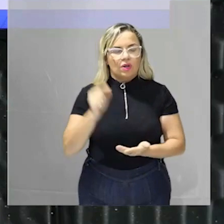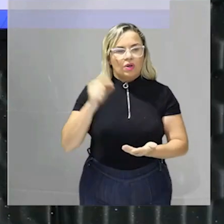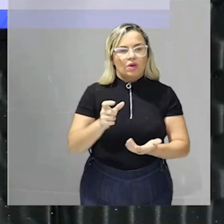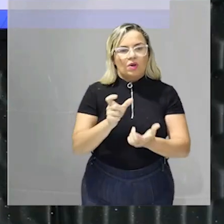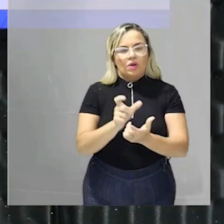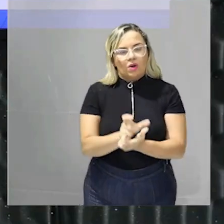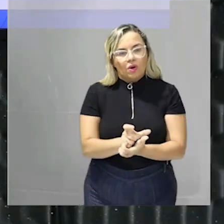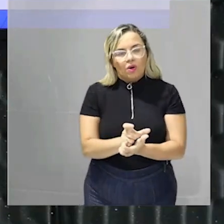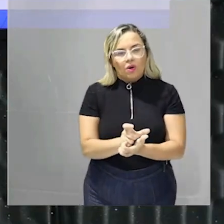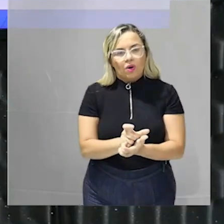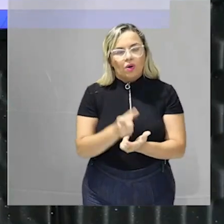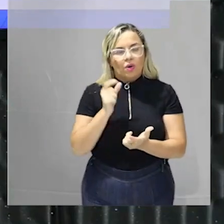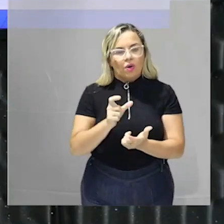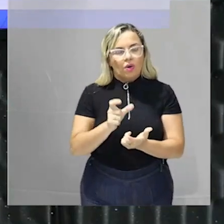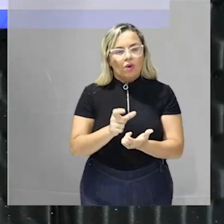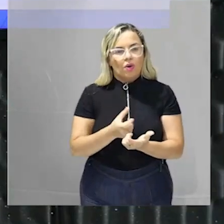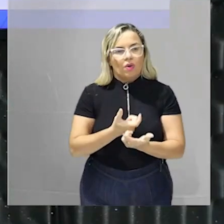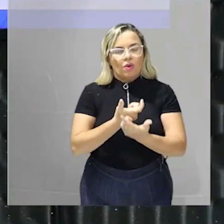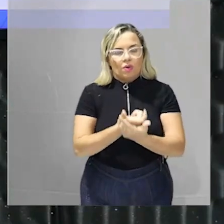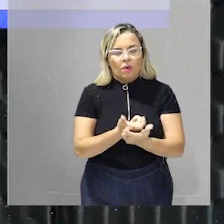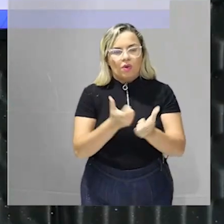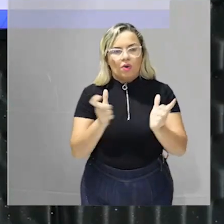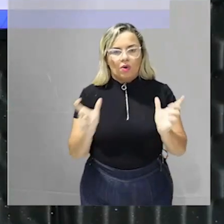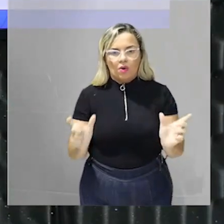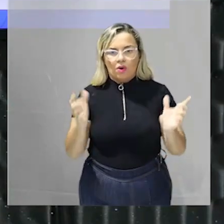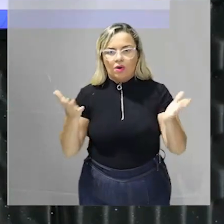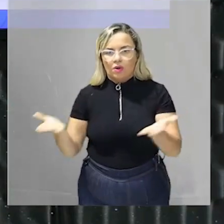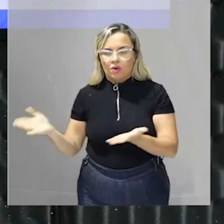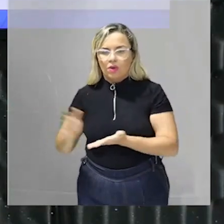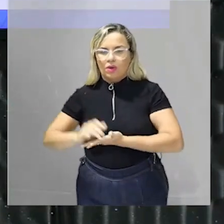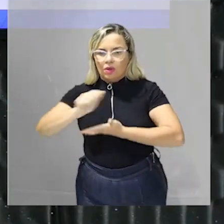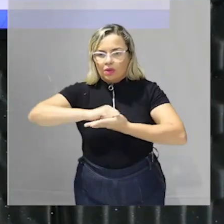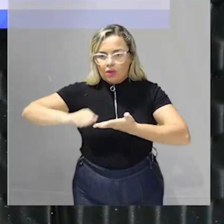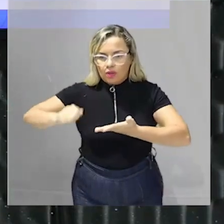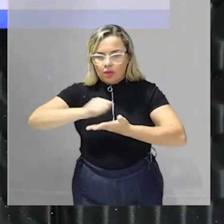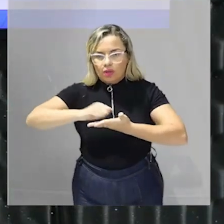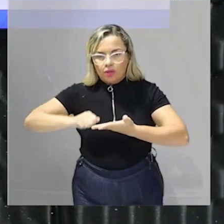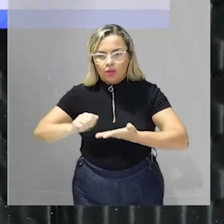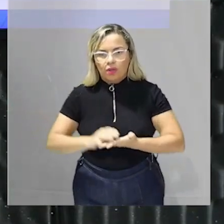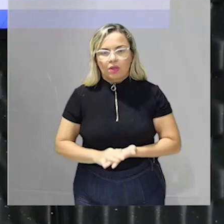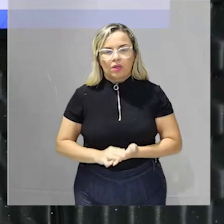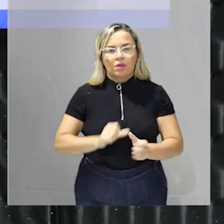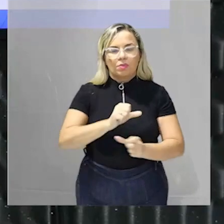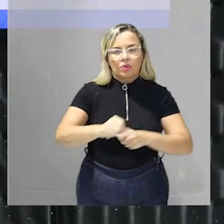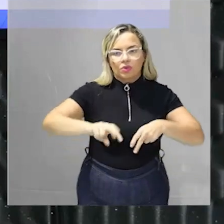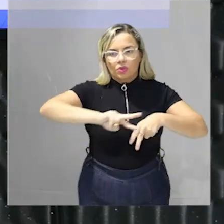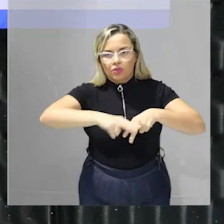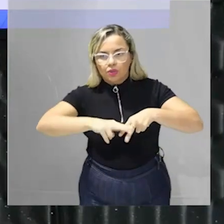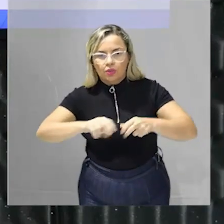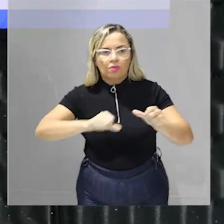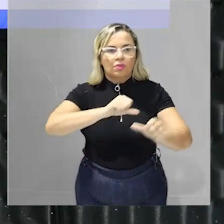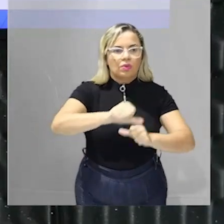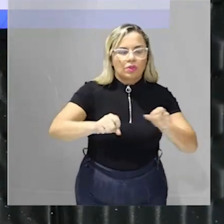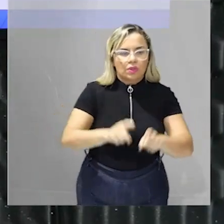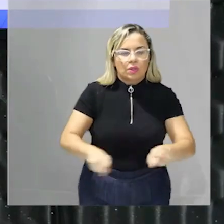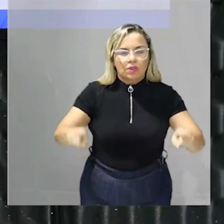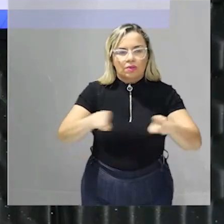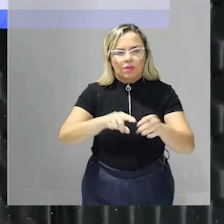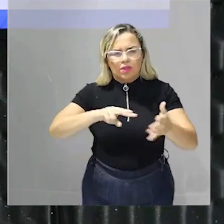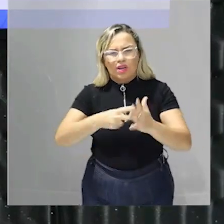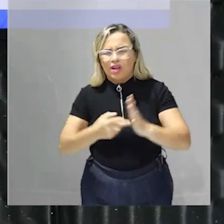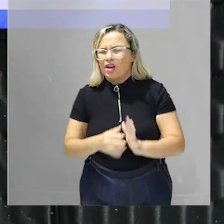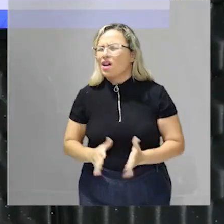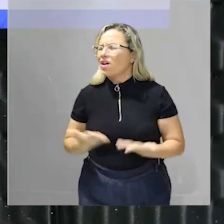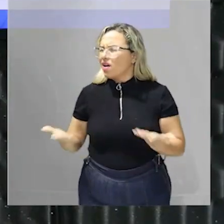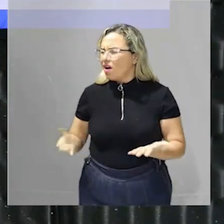mudarem de gênero, mudam também de significado. Professor, elas podem ser chamadas de falsos cognatos? Não